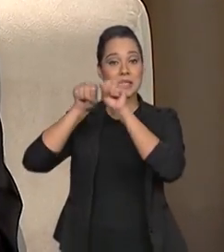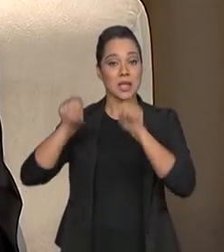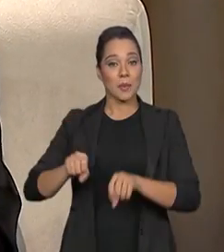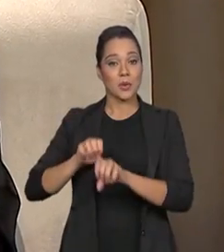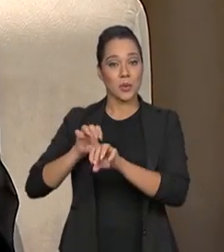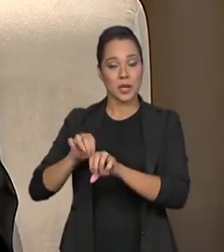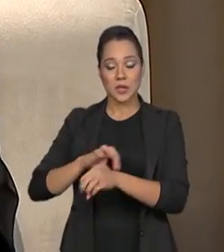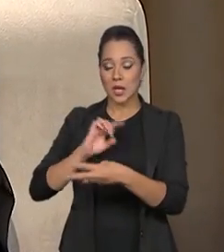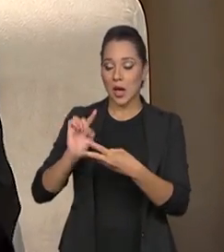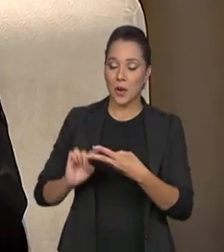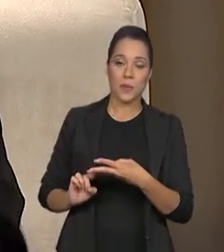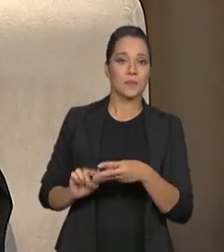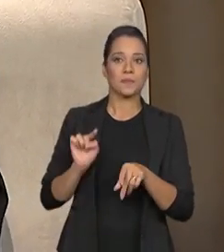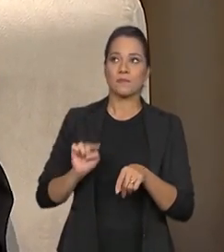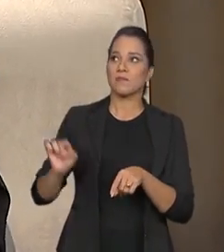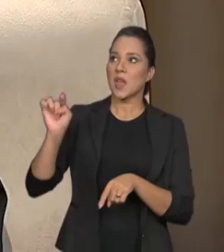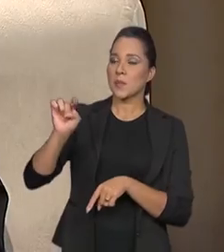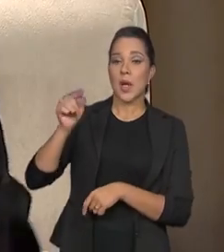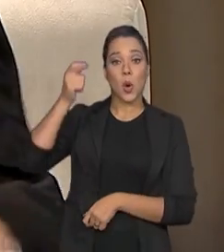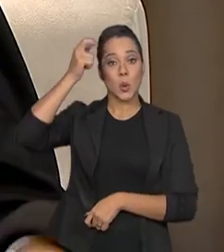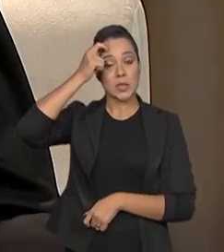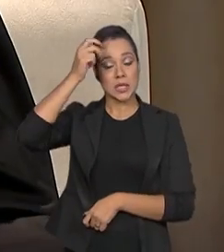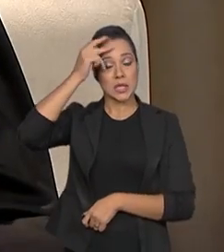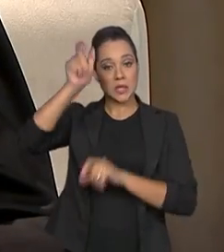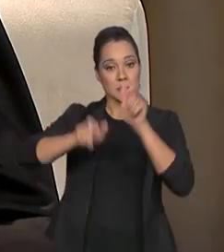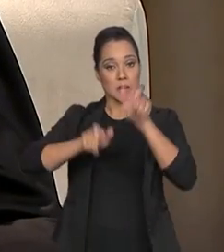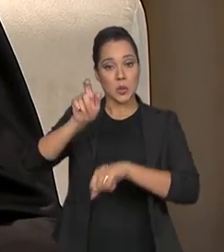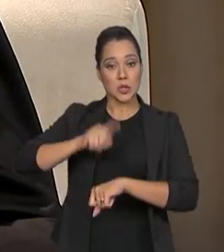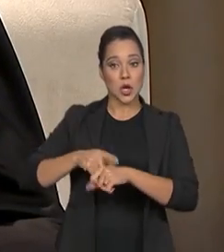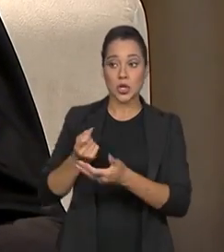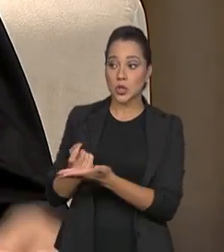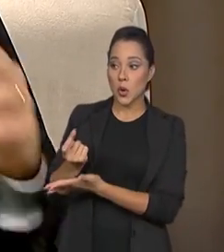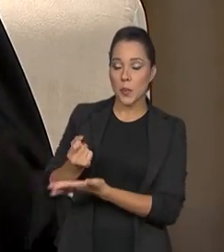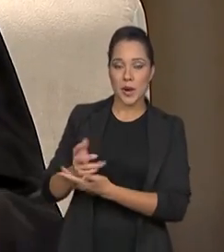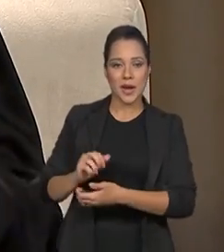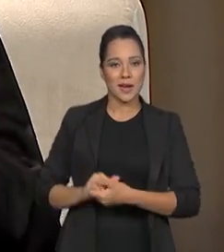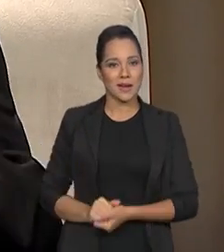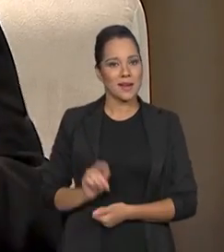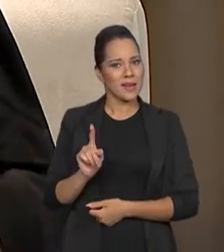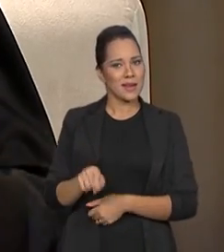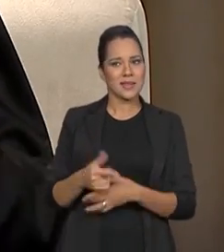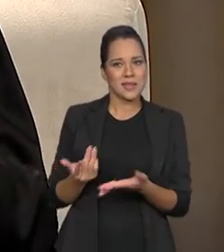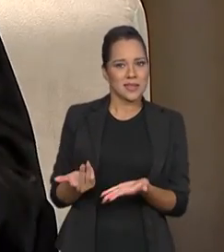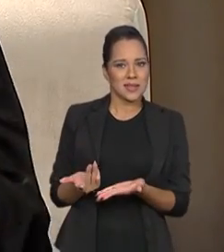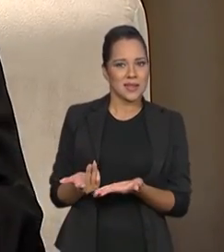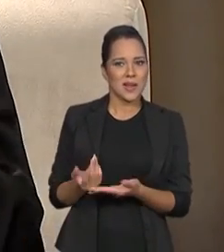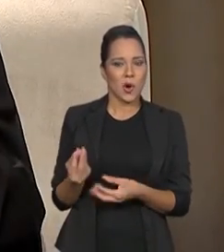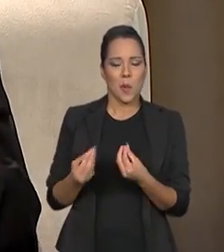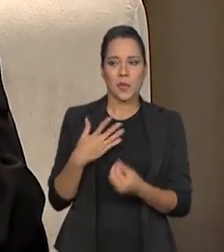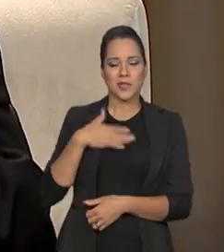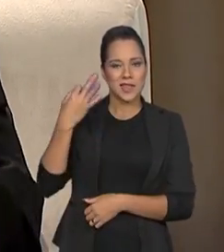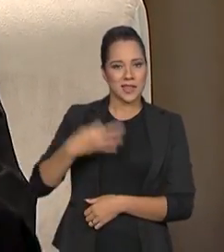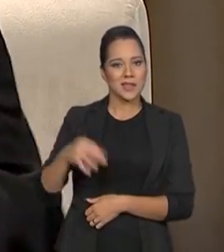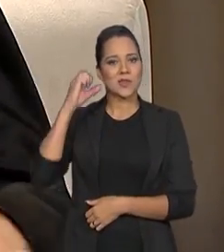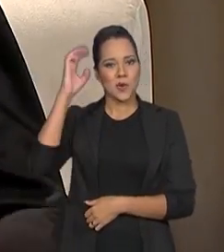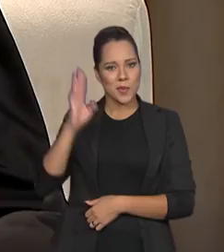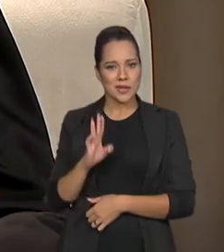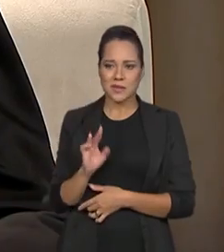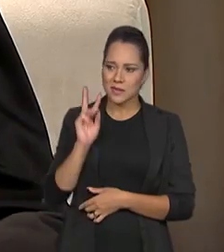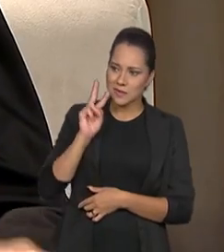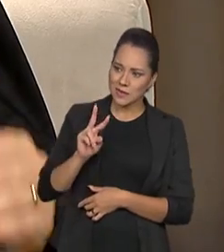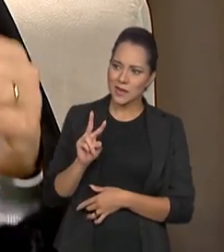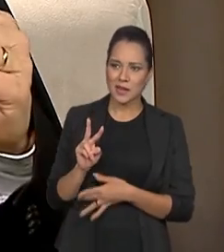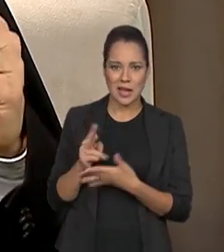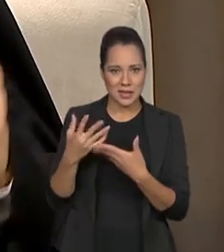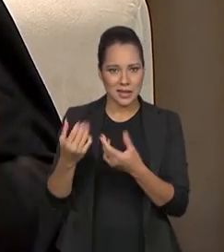país a própria consciência das pessoas na hora do consumo é uma aposta que eu tenho certeza o Brasil abraçando